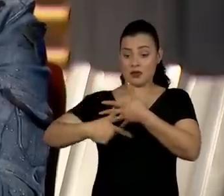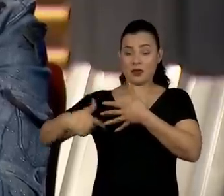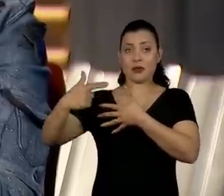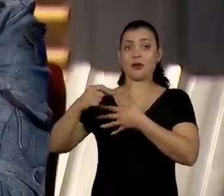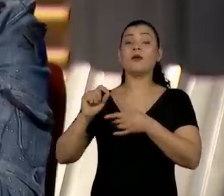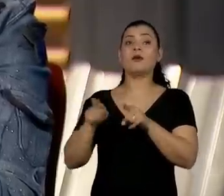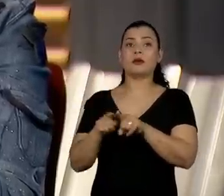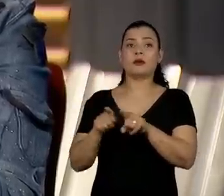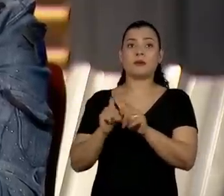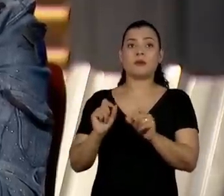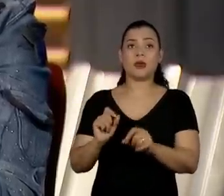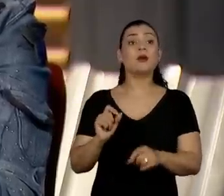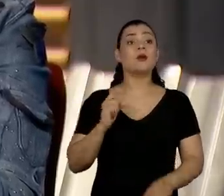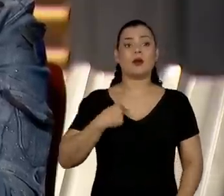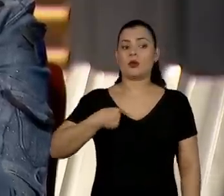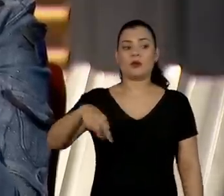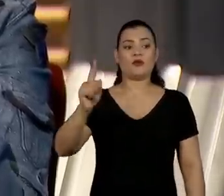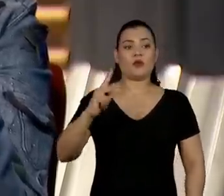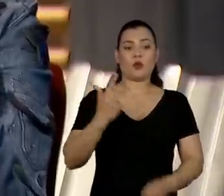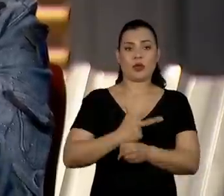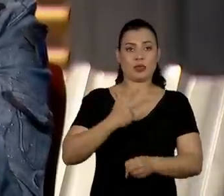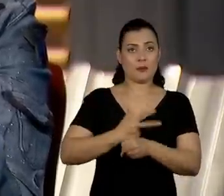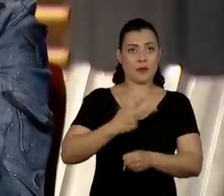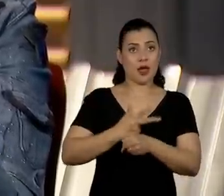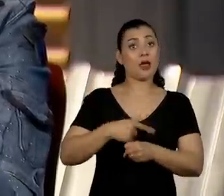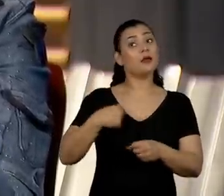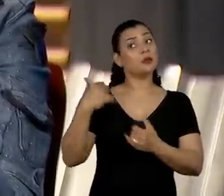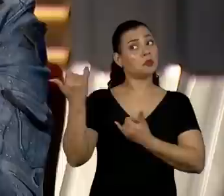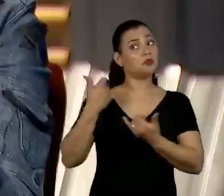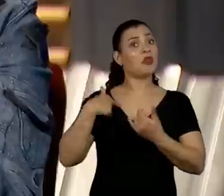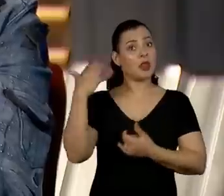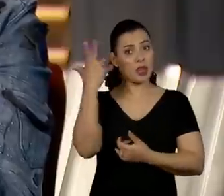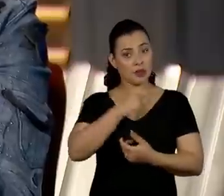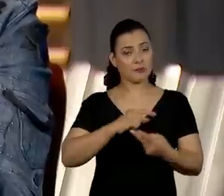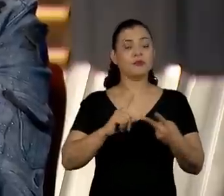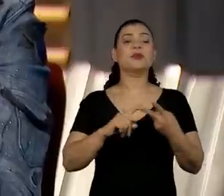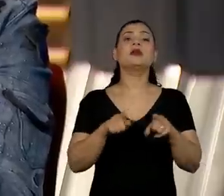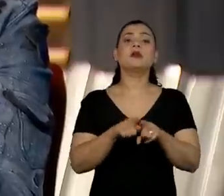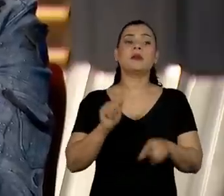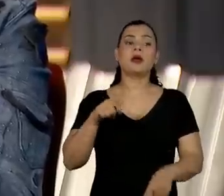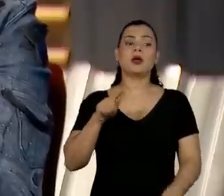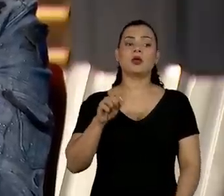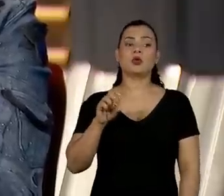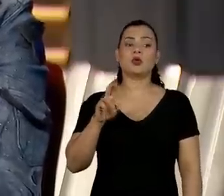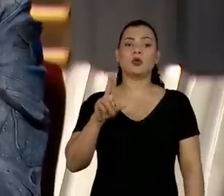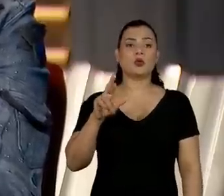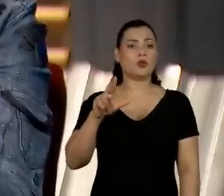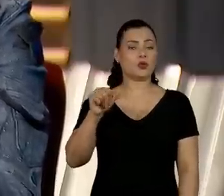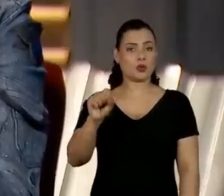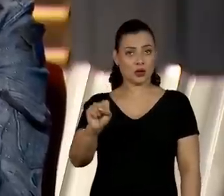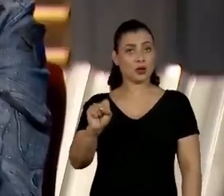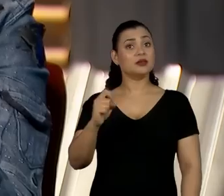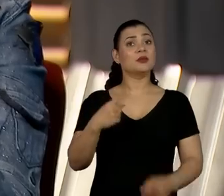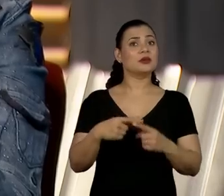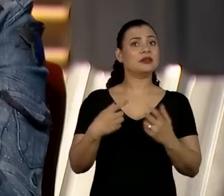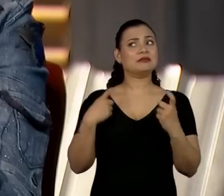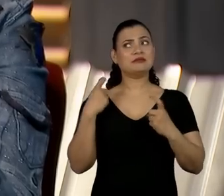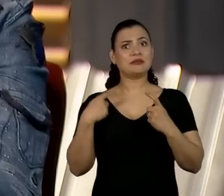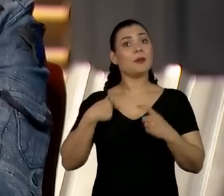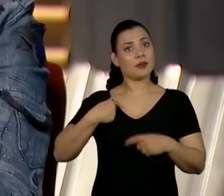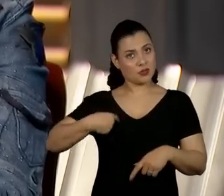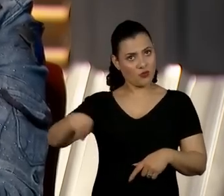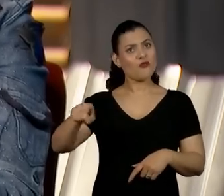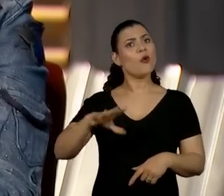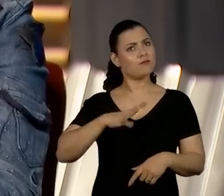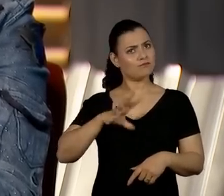Guatemala Eu ainda não fui e me falaram que é lindo Honduras porque eu fiquei um pouco um pouco de receba vou